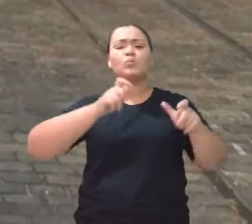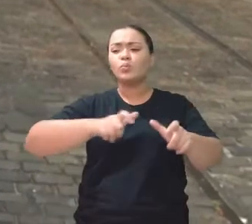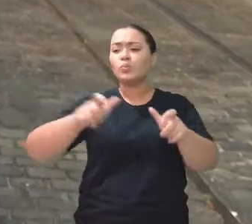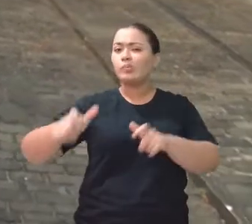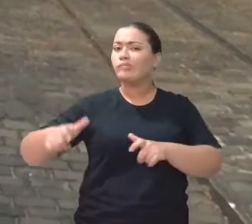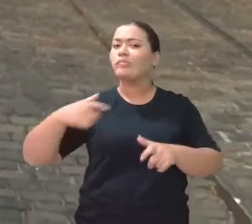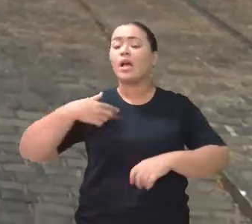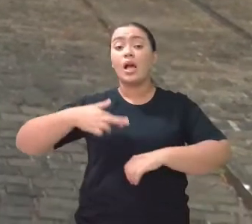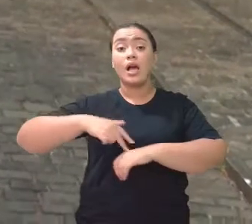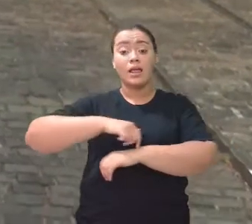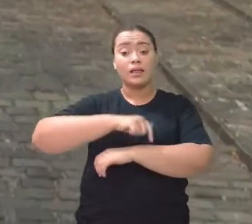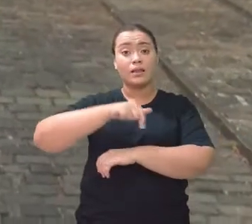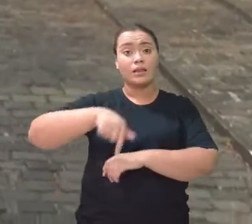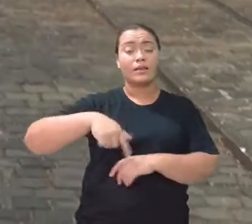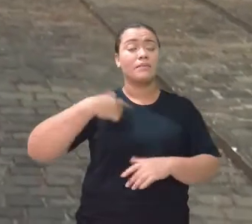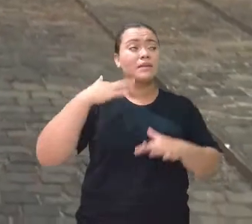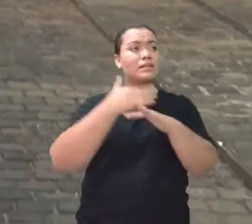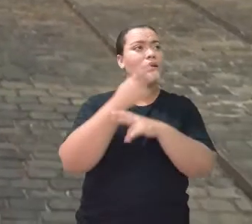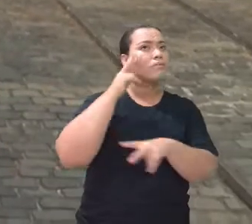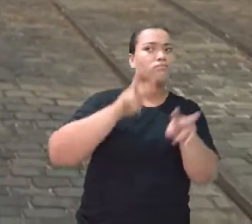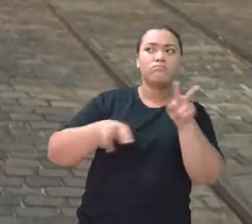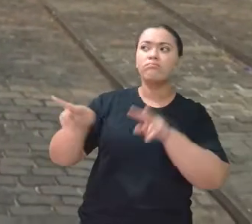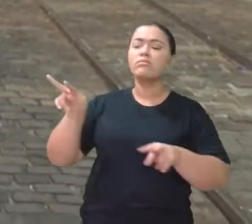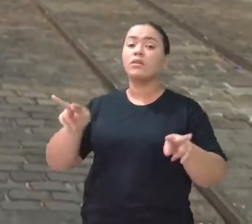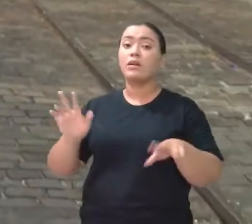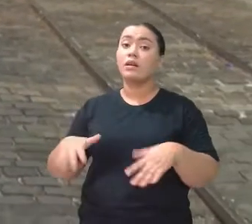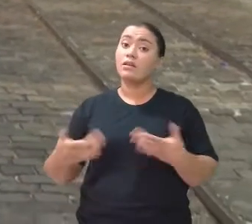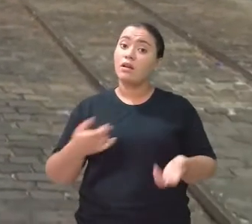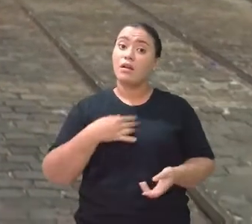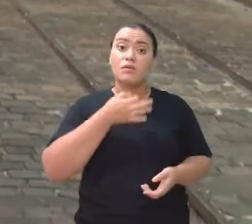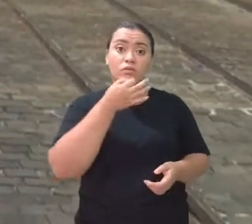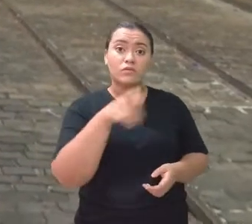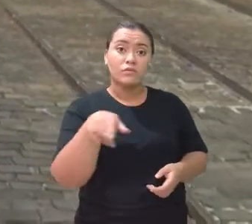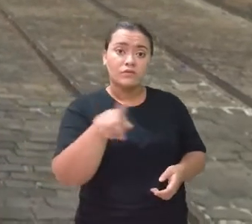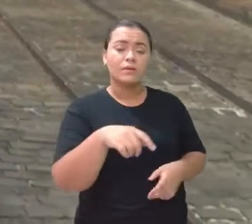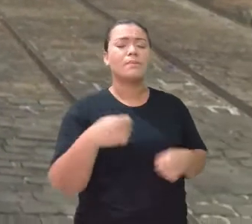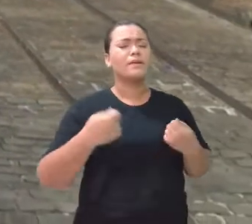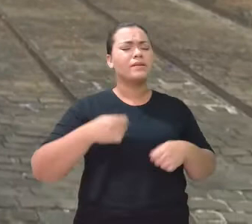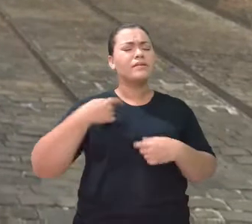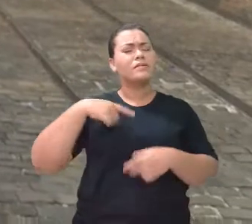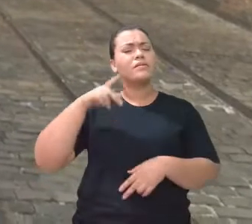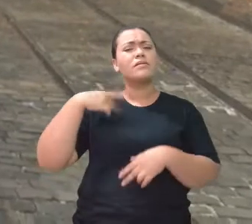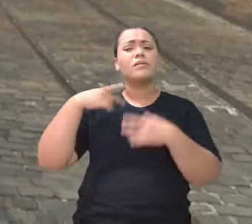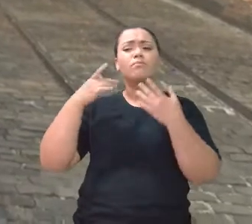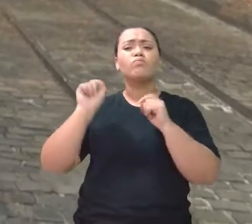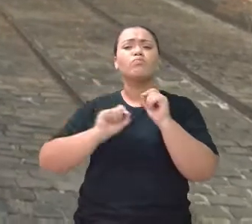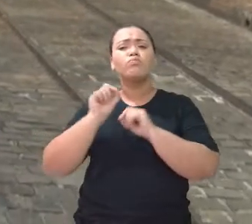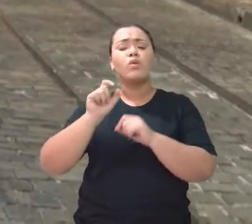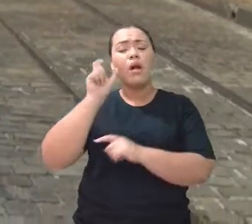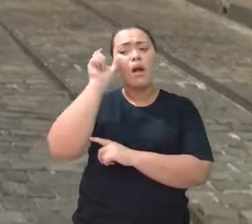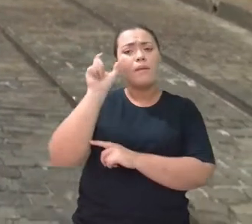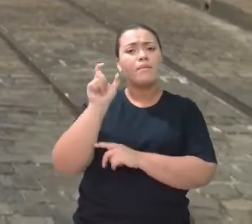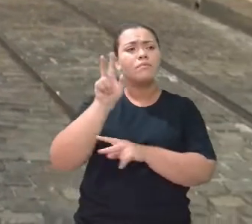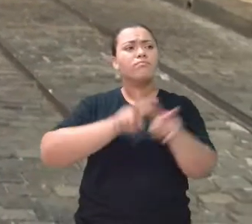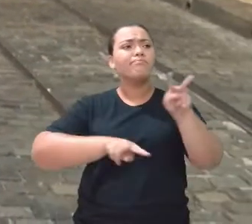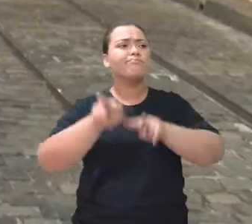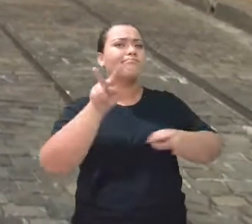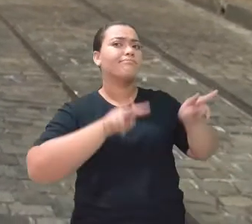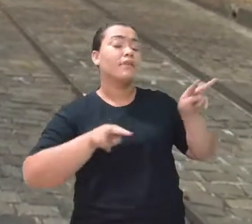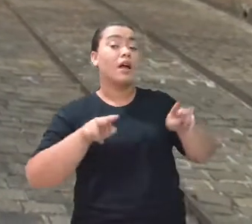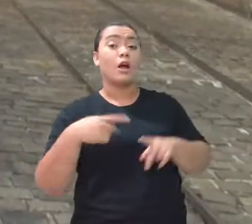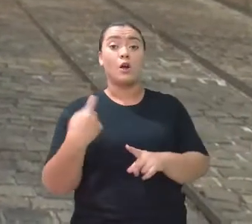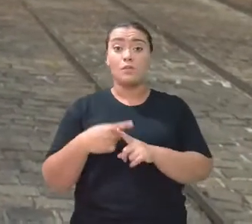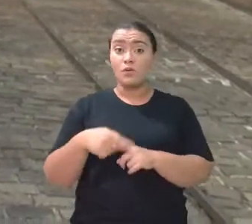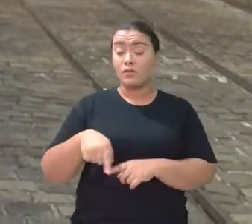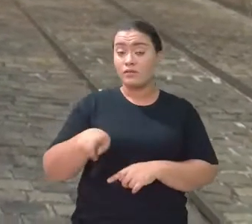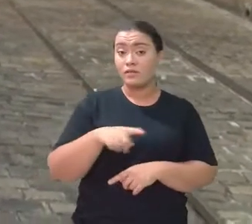pela nossa cidade. Então uma coisa que eu sugiro para você é justamente observar as paisagens. Por quê? Porque ó, à medida